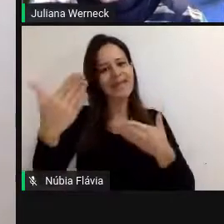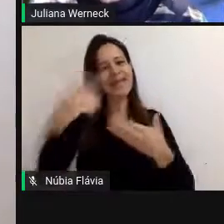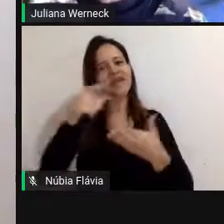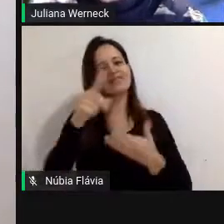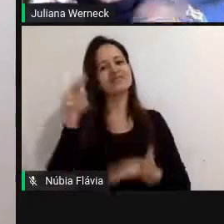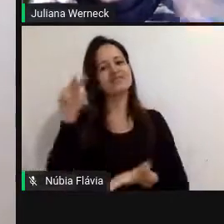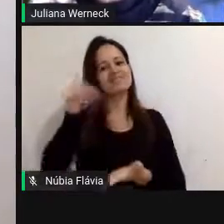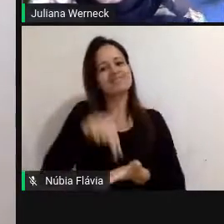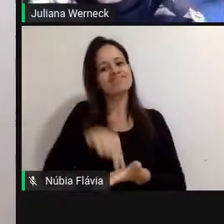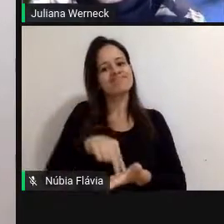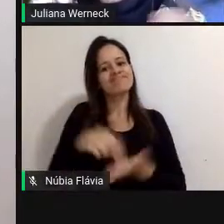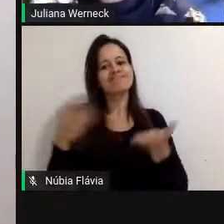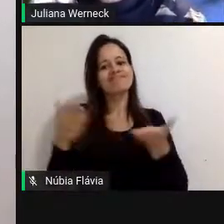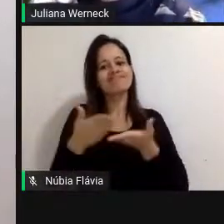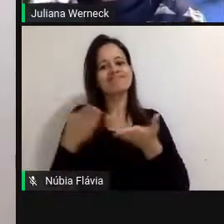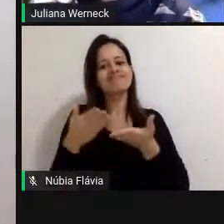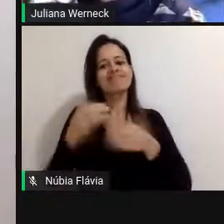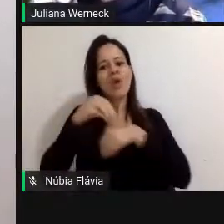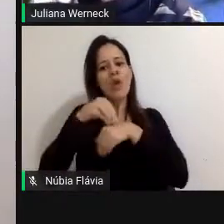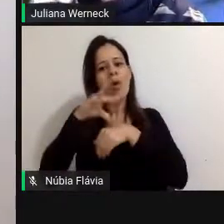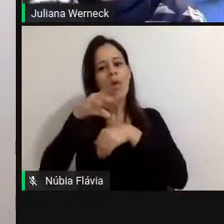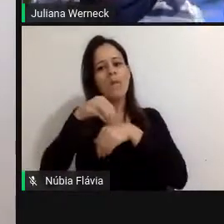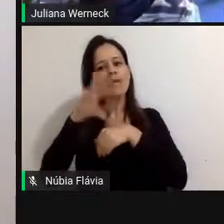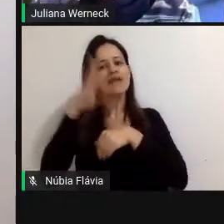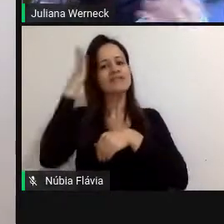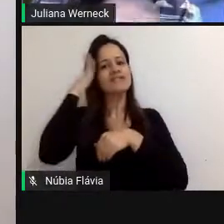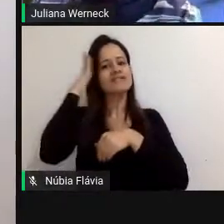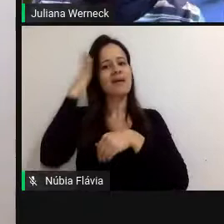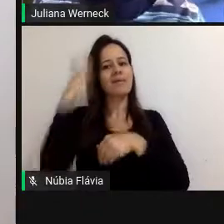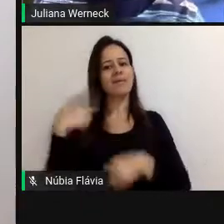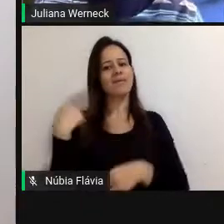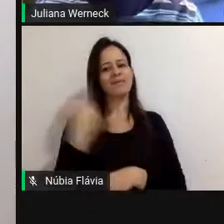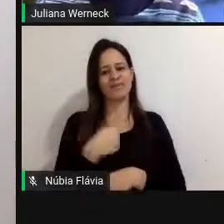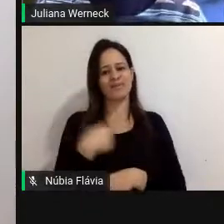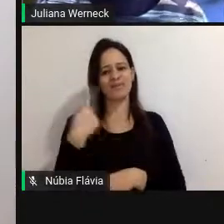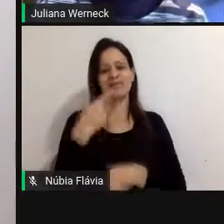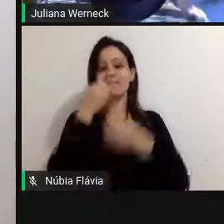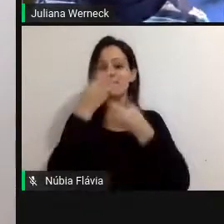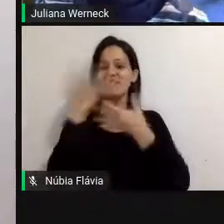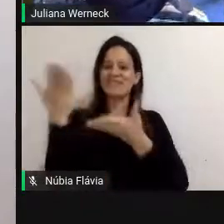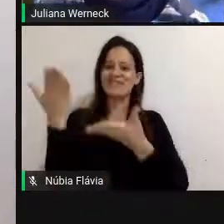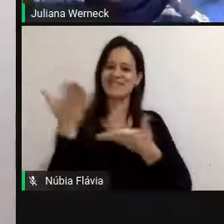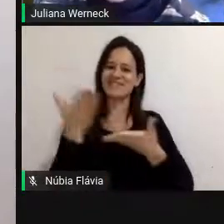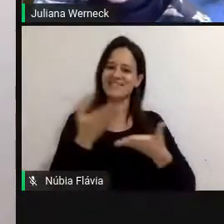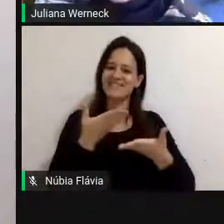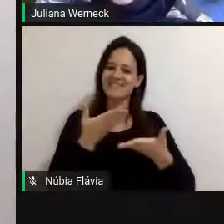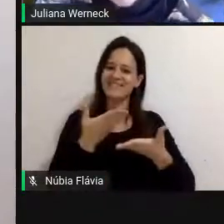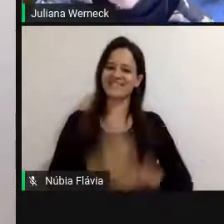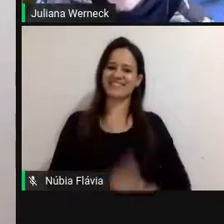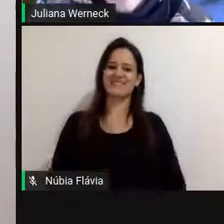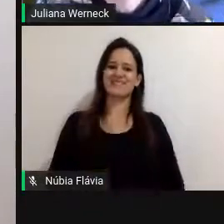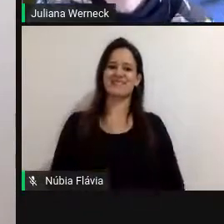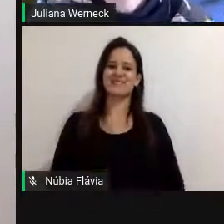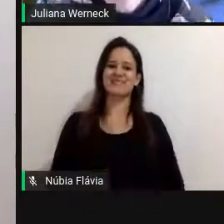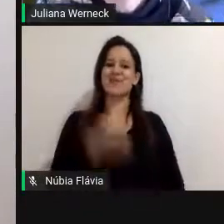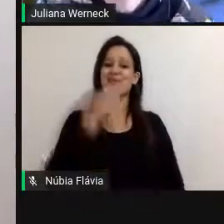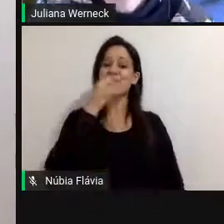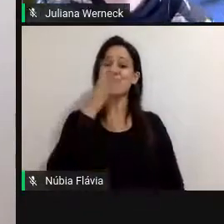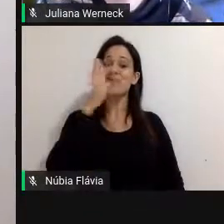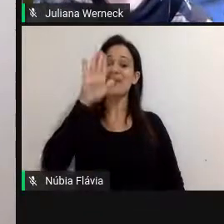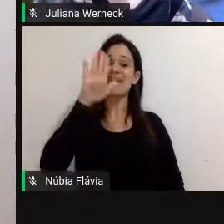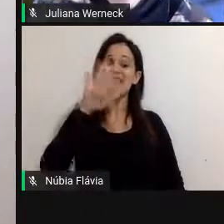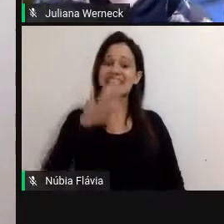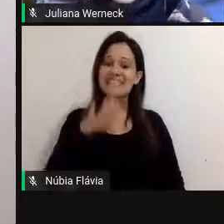por compartilhar esses seus saberes aqui com a gente. Seja bem-vindo. Boa tarde,